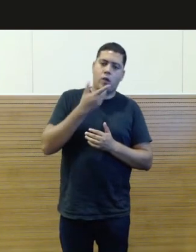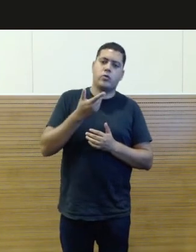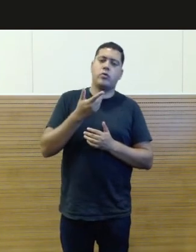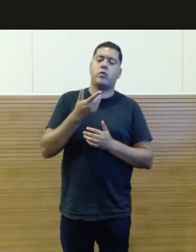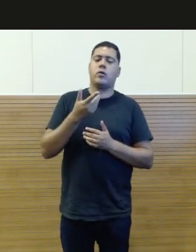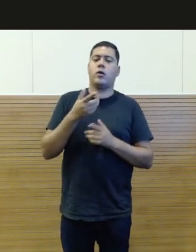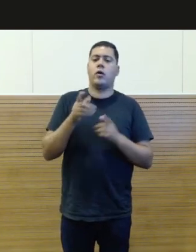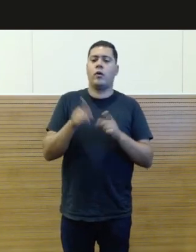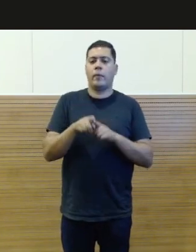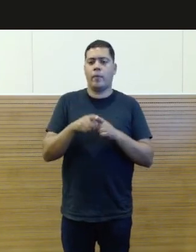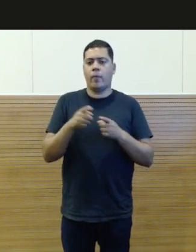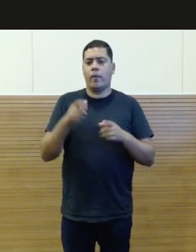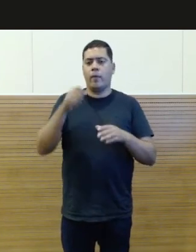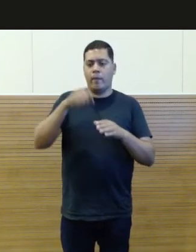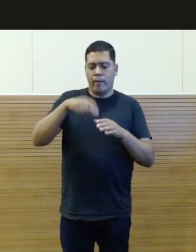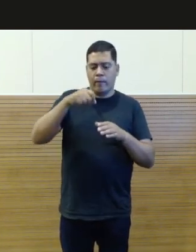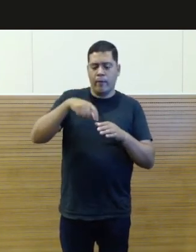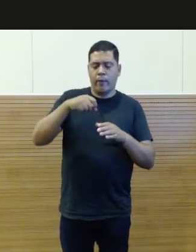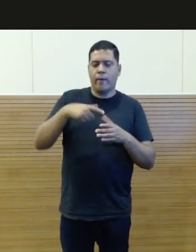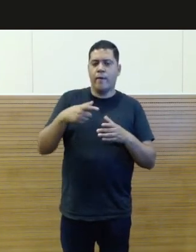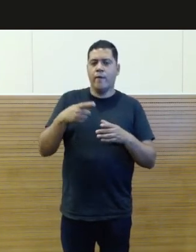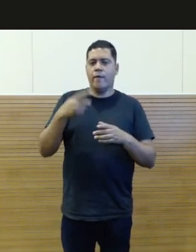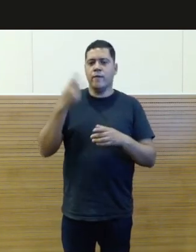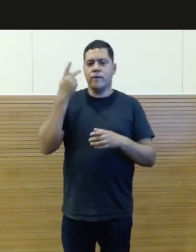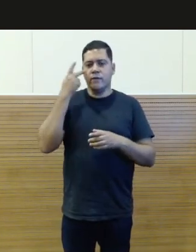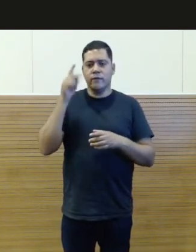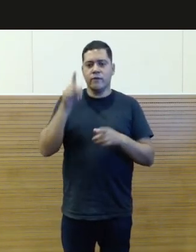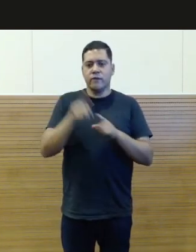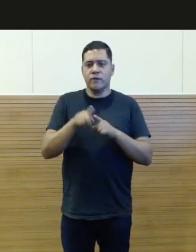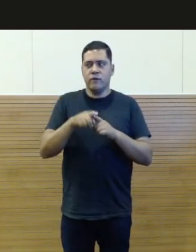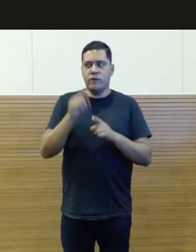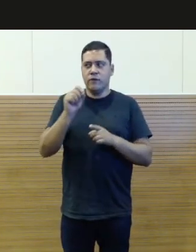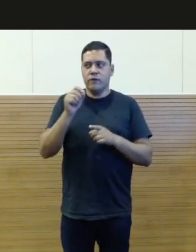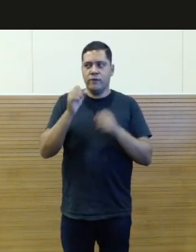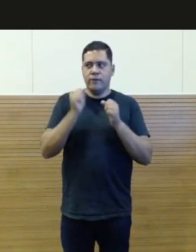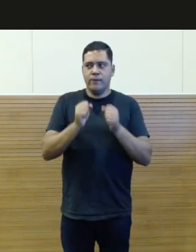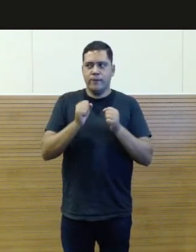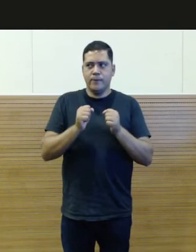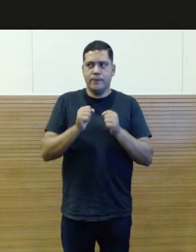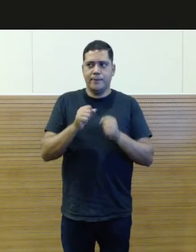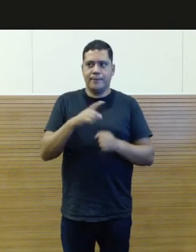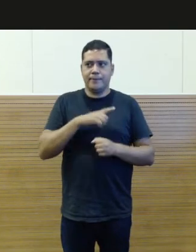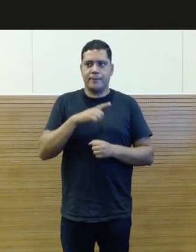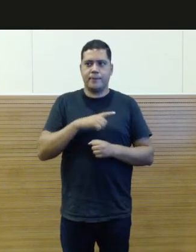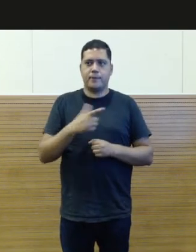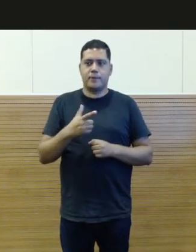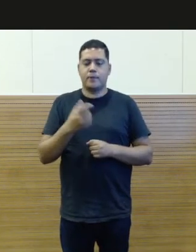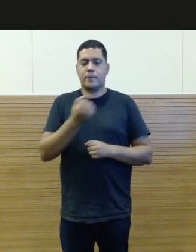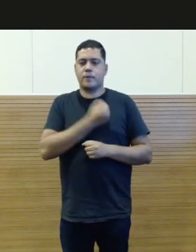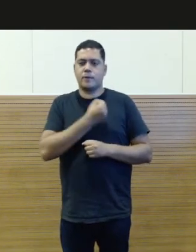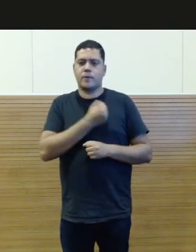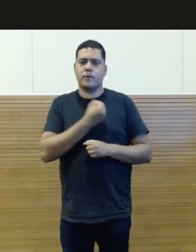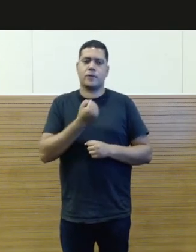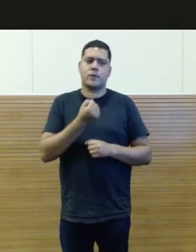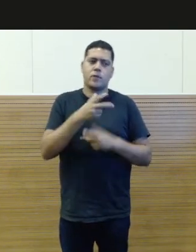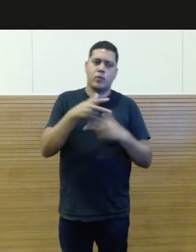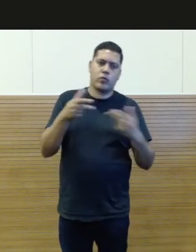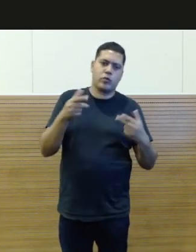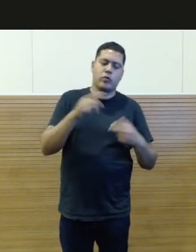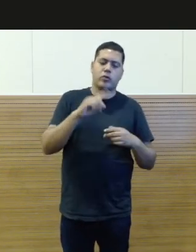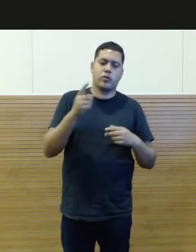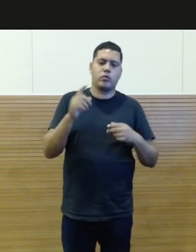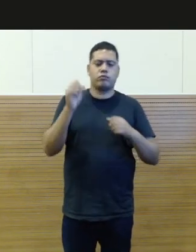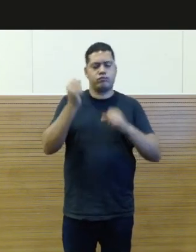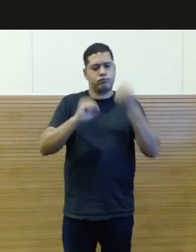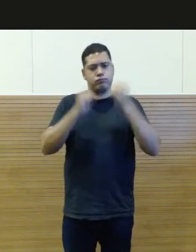Isso é fundamental justamente para que a gente possa manter o número de produtos processados